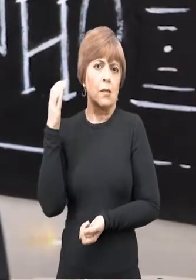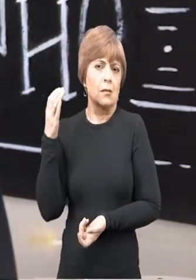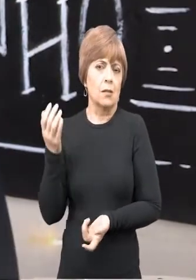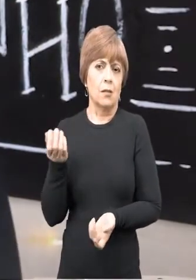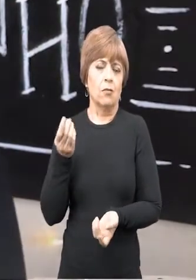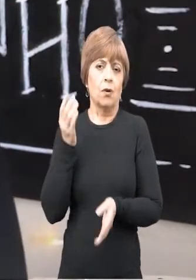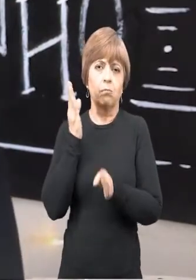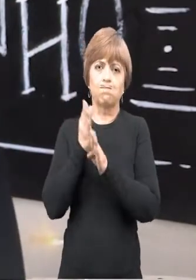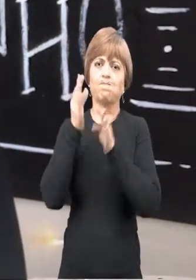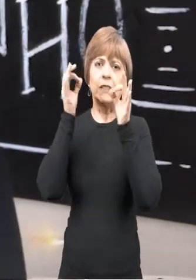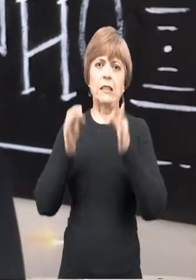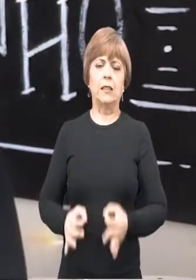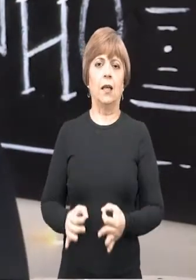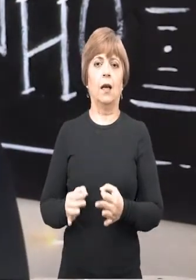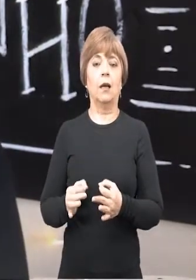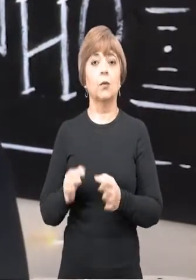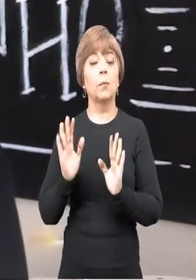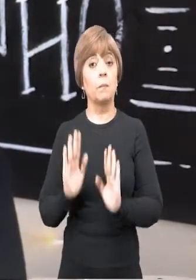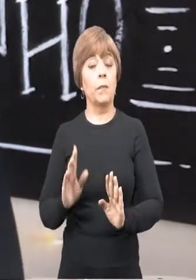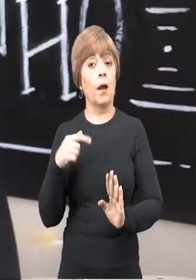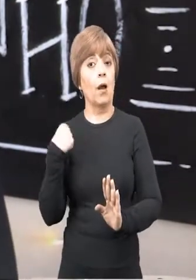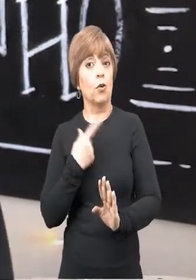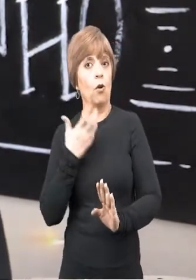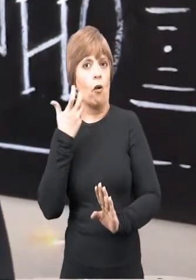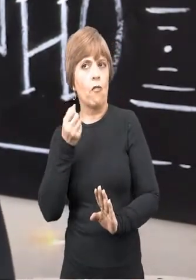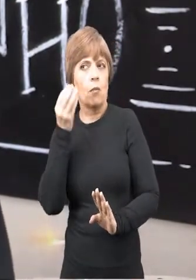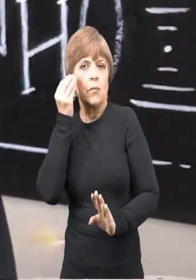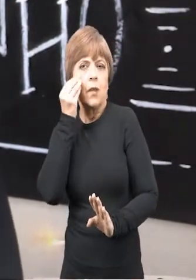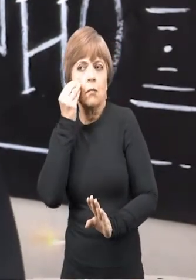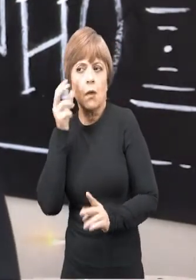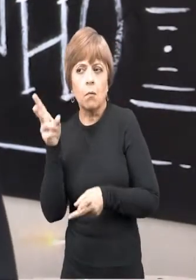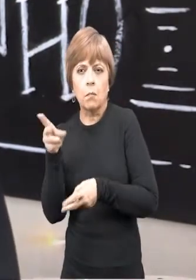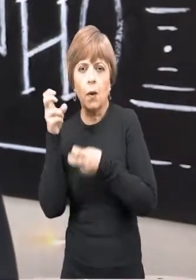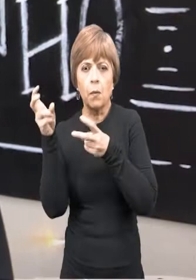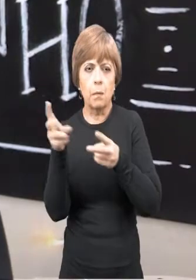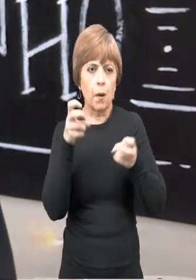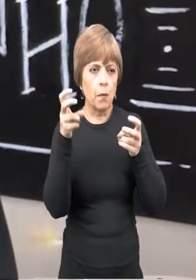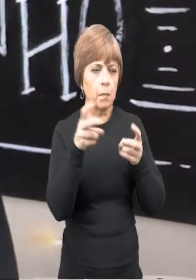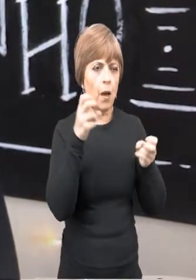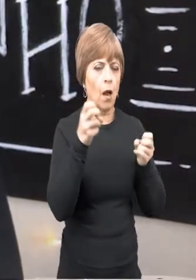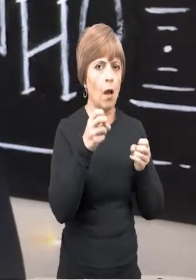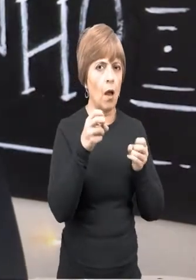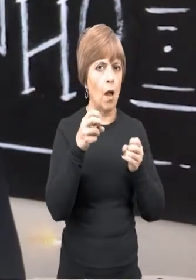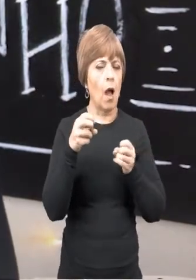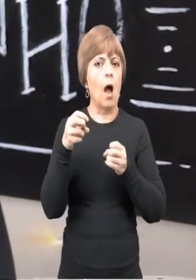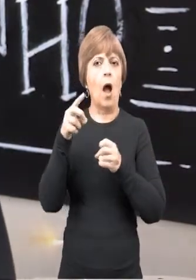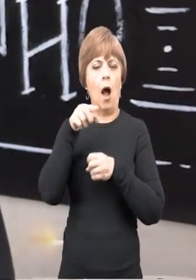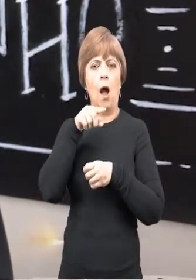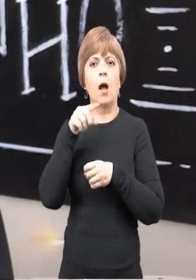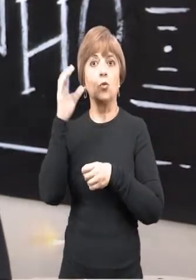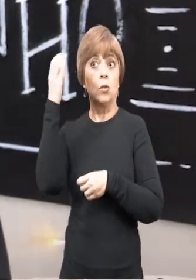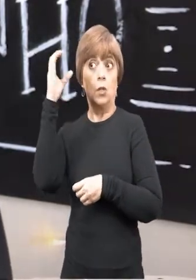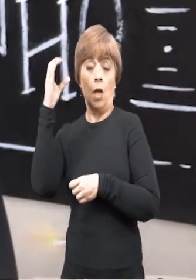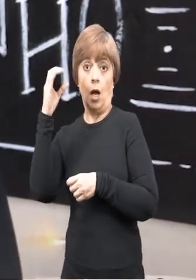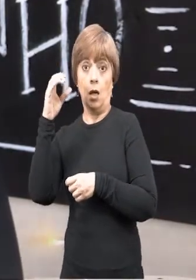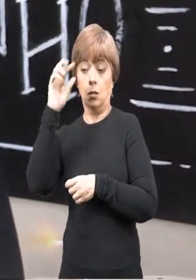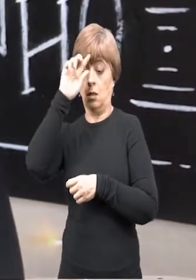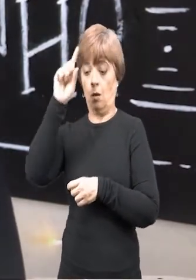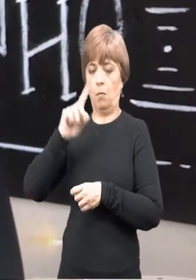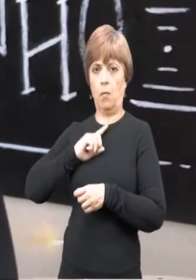gente vai tentando absorver as orientações que vêm dos cientistas e